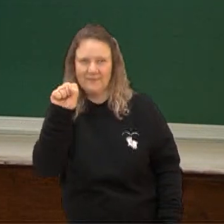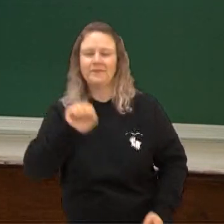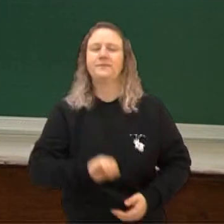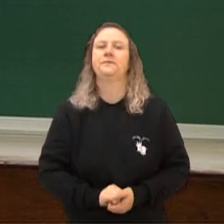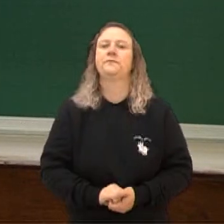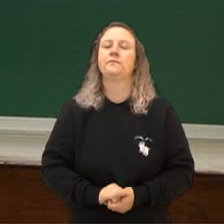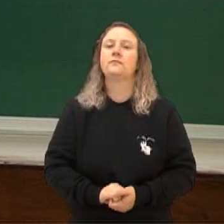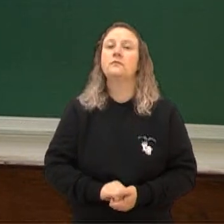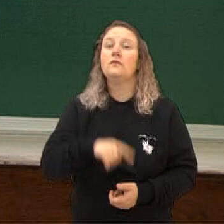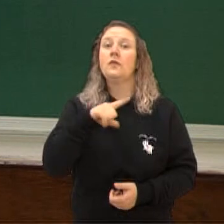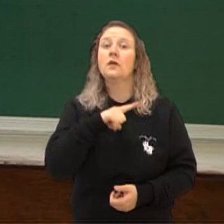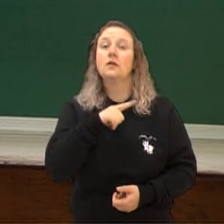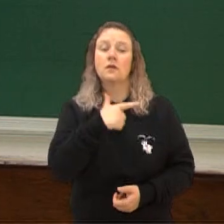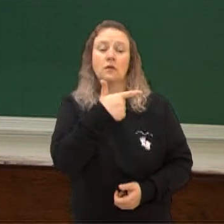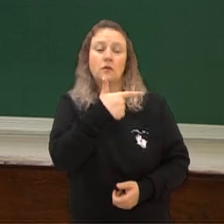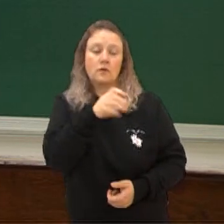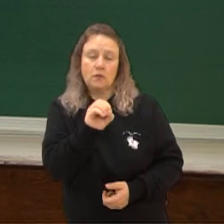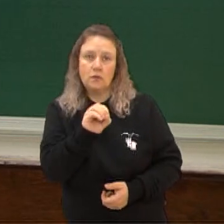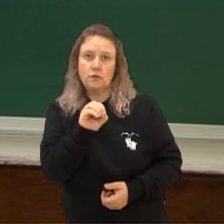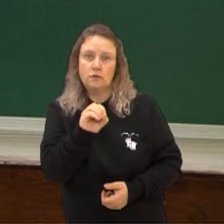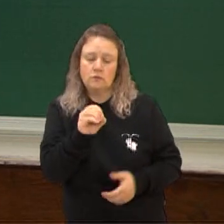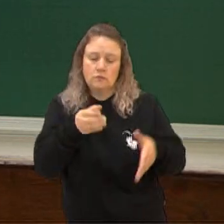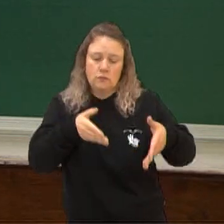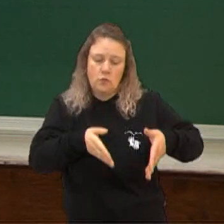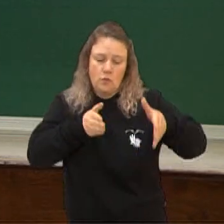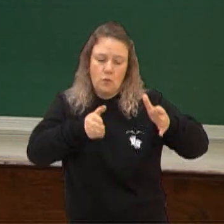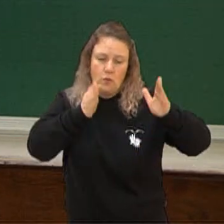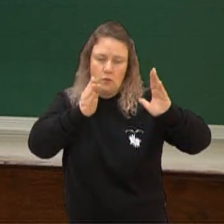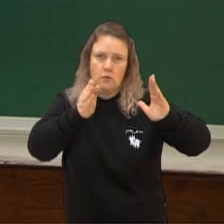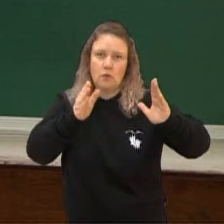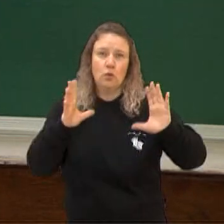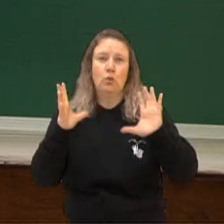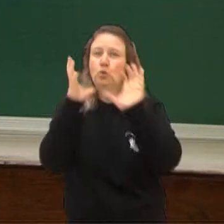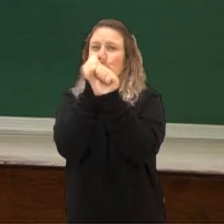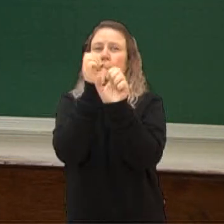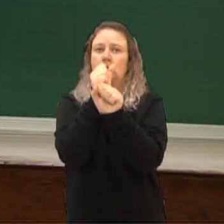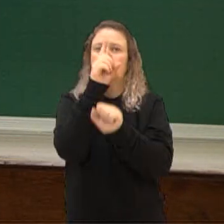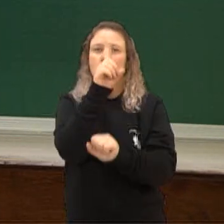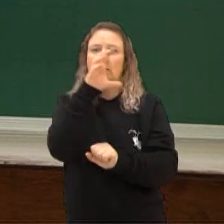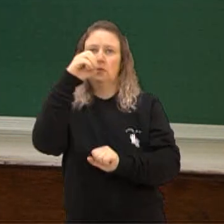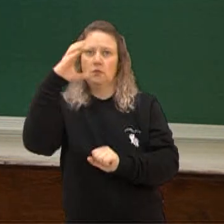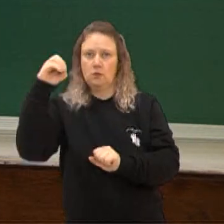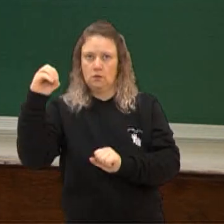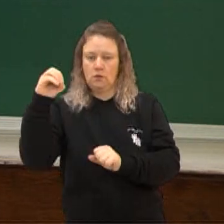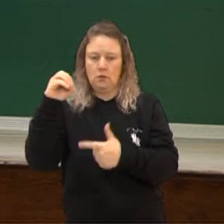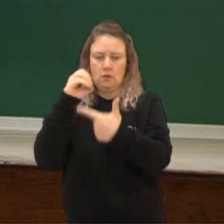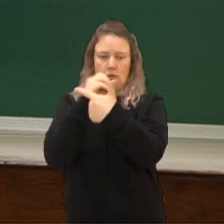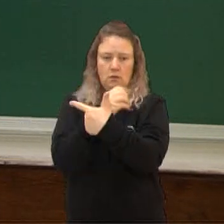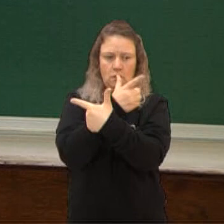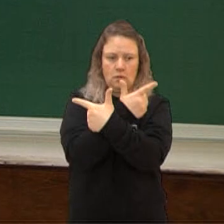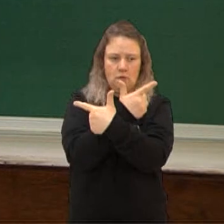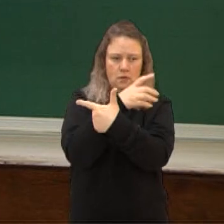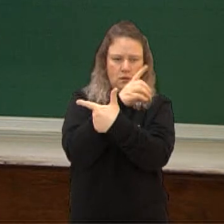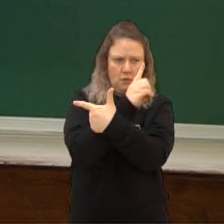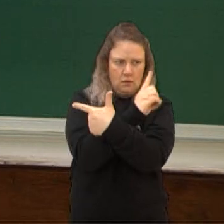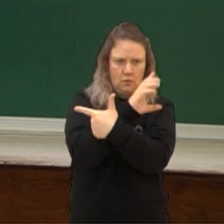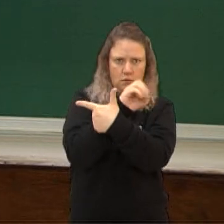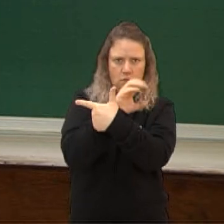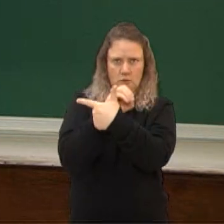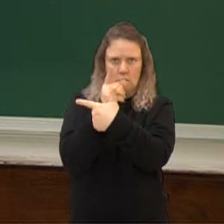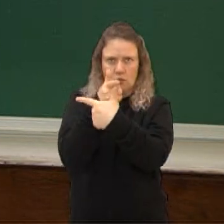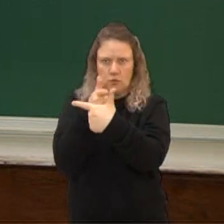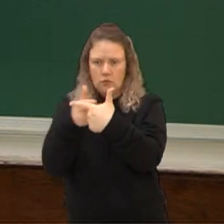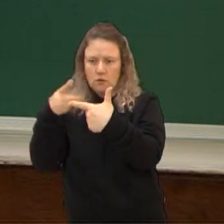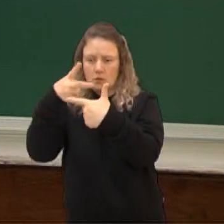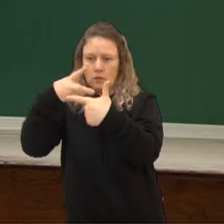20 containers para cada camada e eu tenho no total 100, se eu dividir 100 containers por 20 em camada, eu